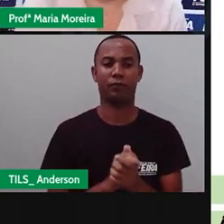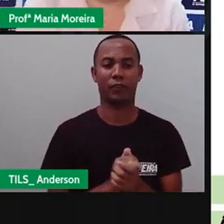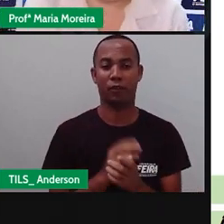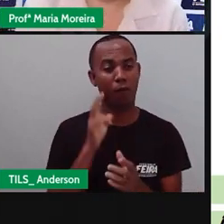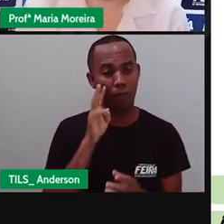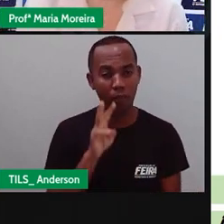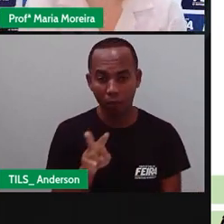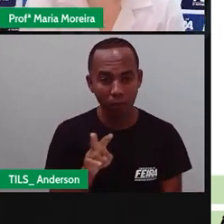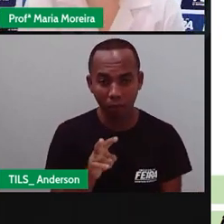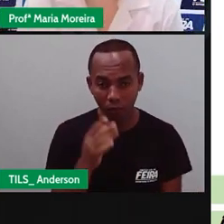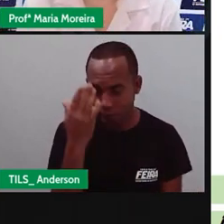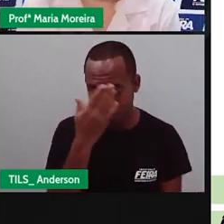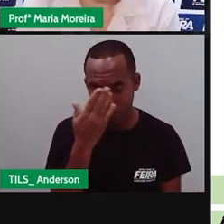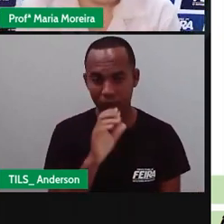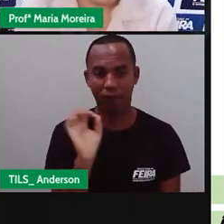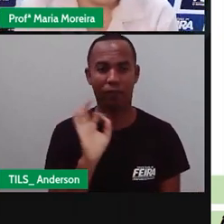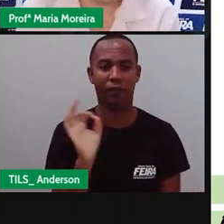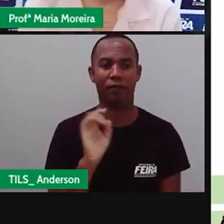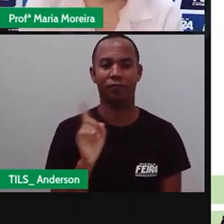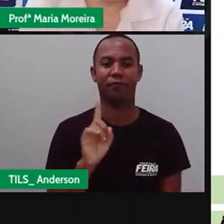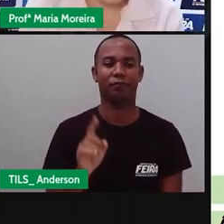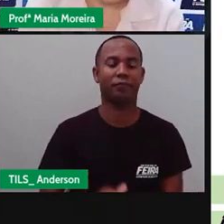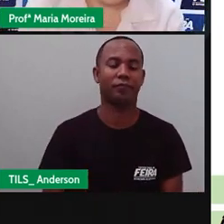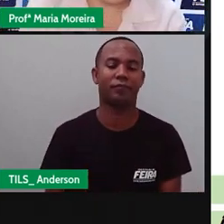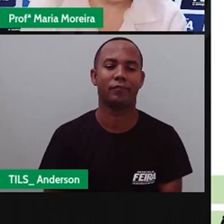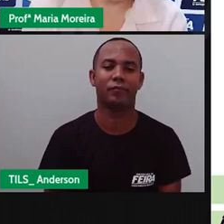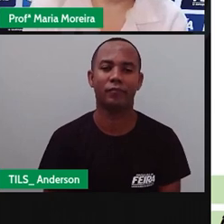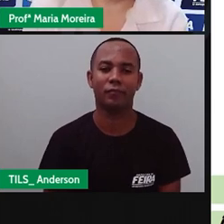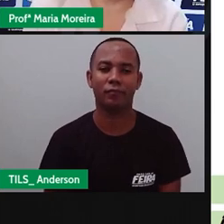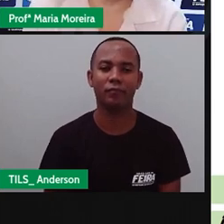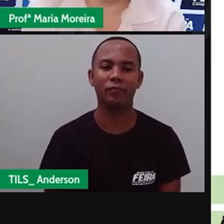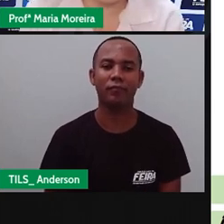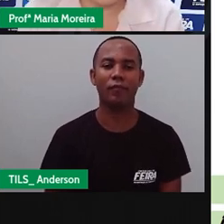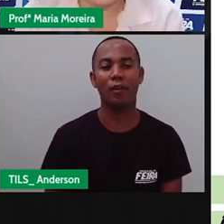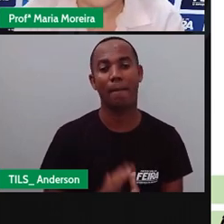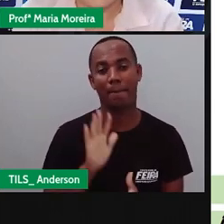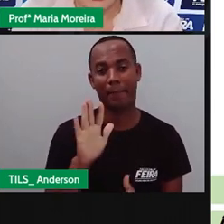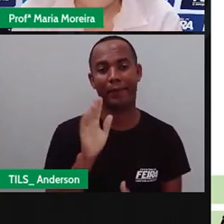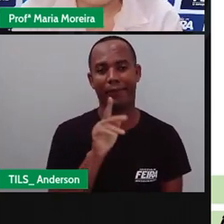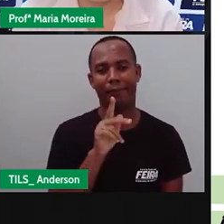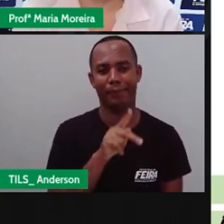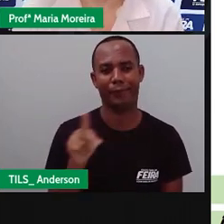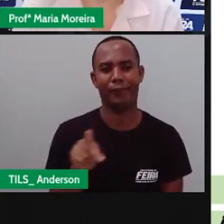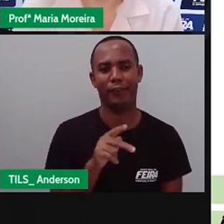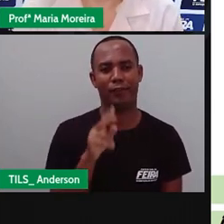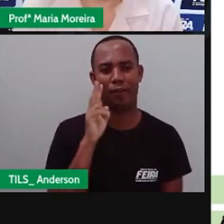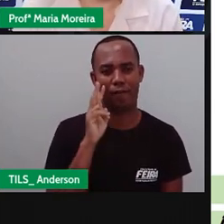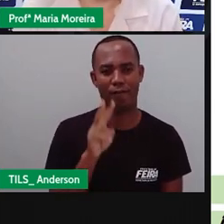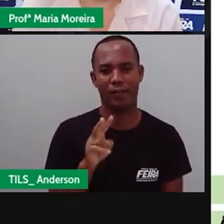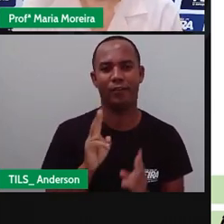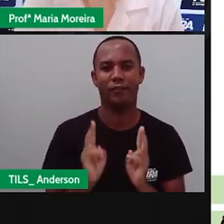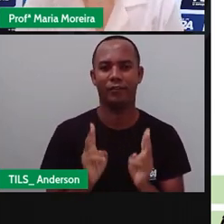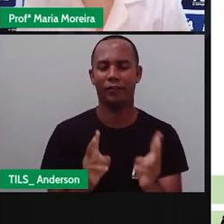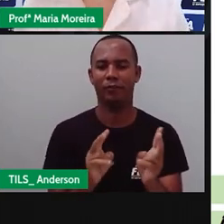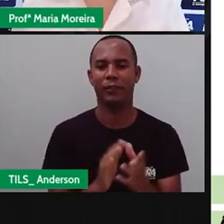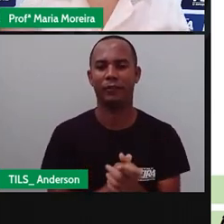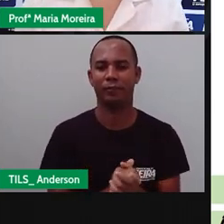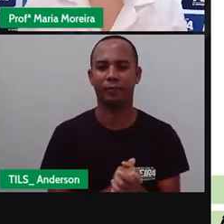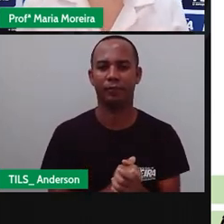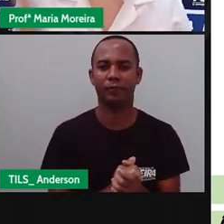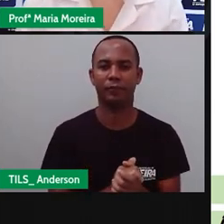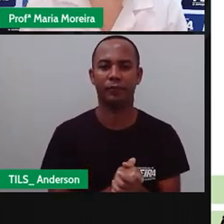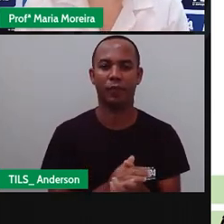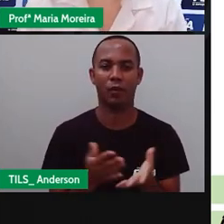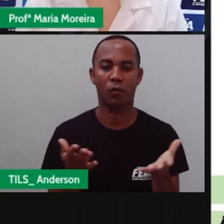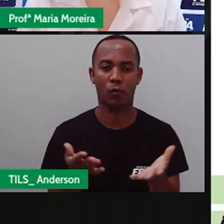se assiste. Mas a Pró Maria, ela também não é muito simpática isso, não, mas ela assiste para saber de vocês, tá? Então, vamos lá? Bom, a